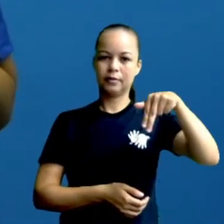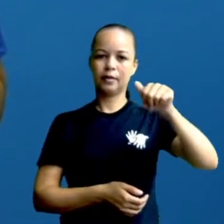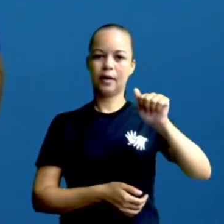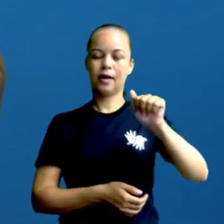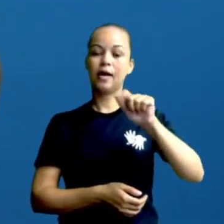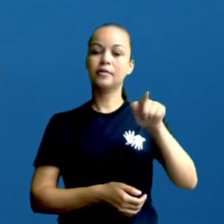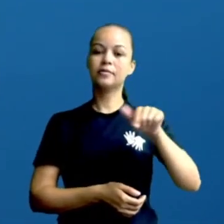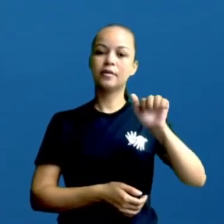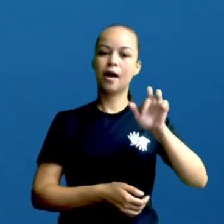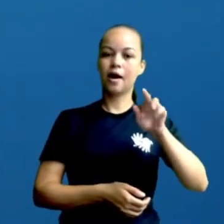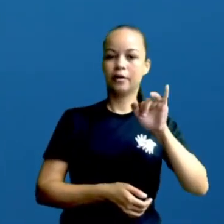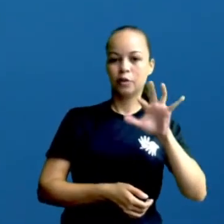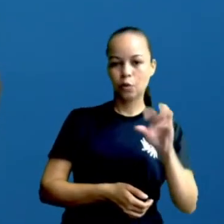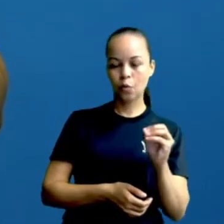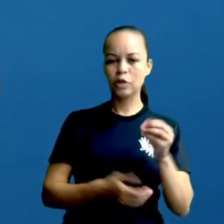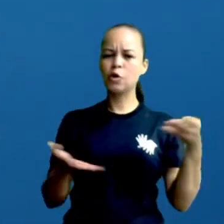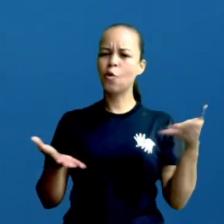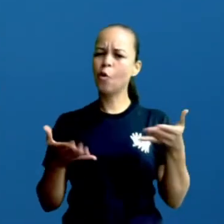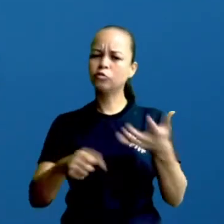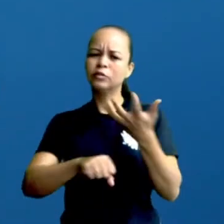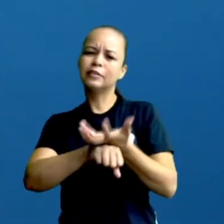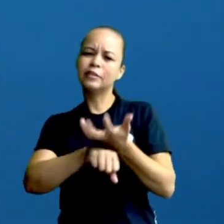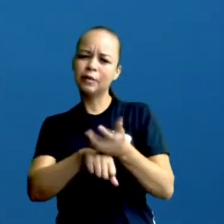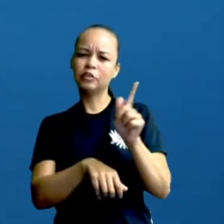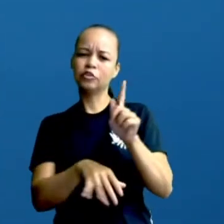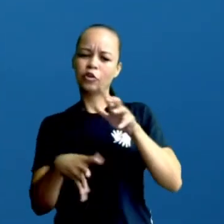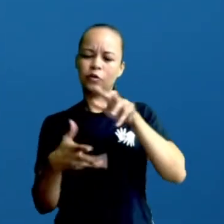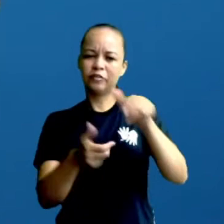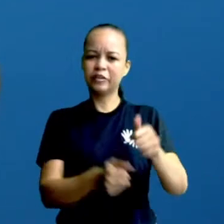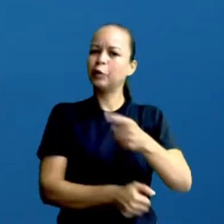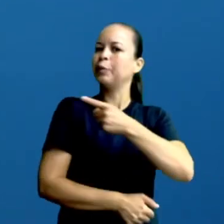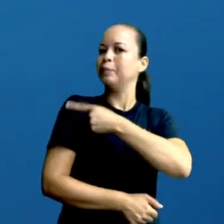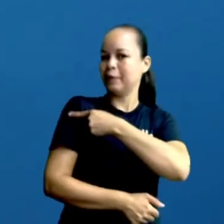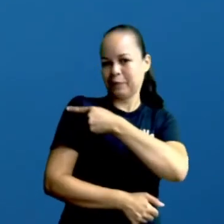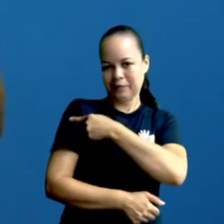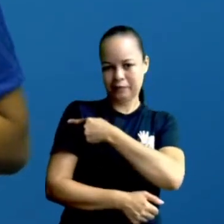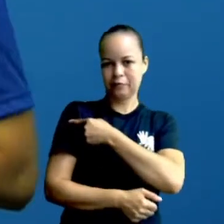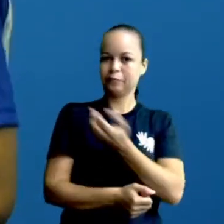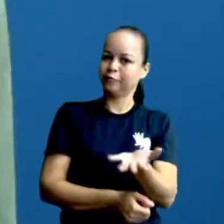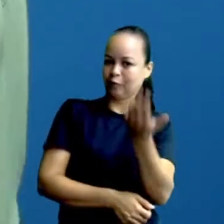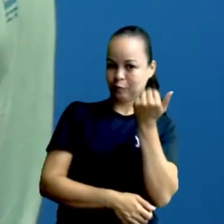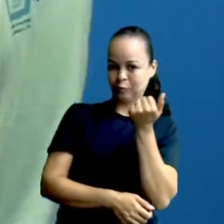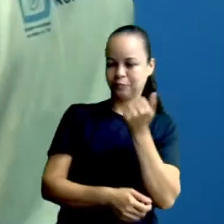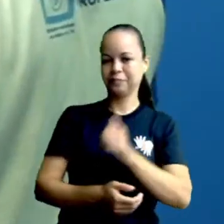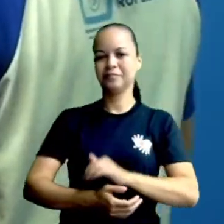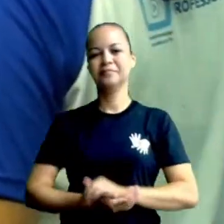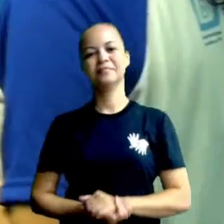de Geografia do primeiro ano do ensino fundamental. Vem comigo!